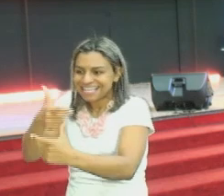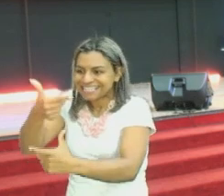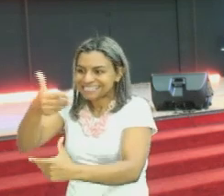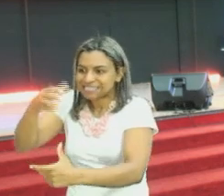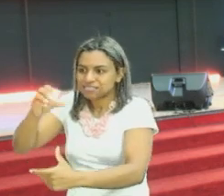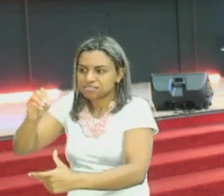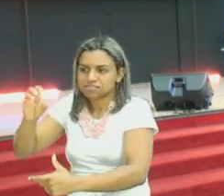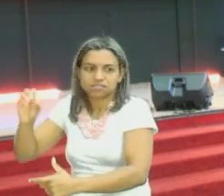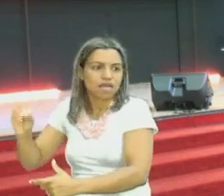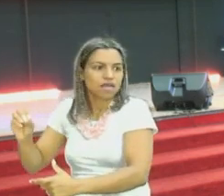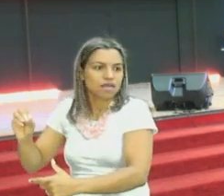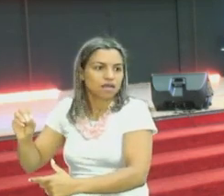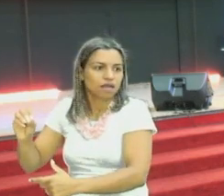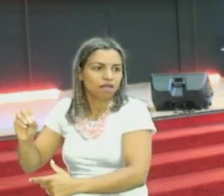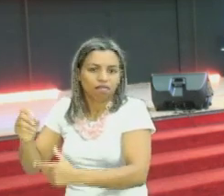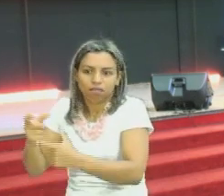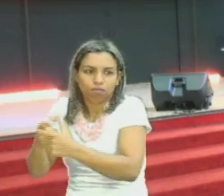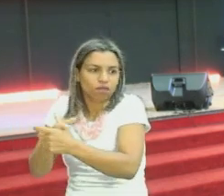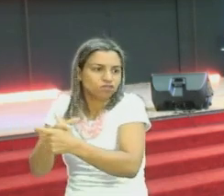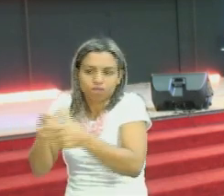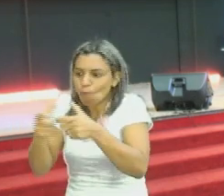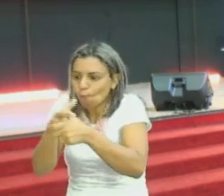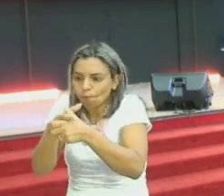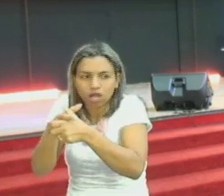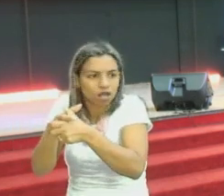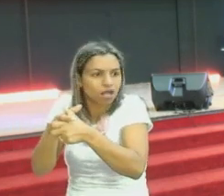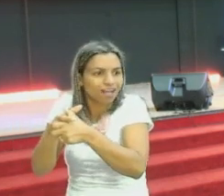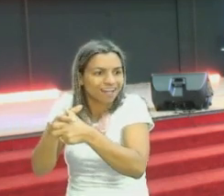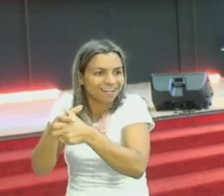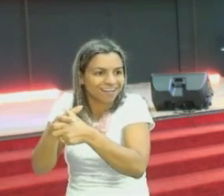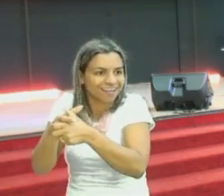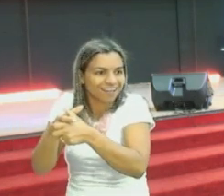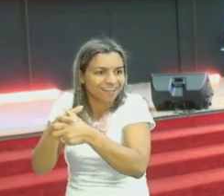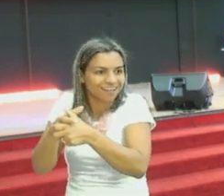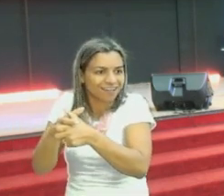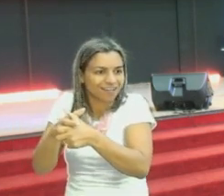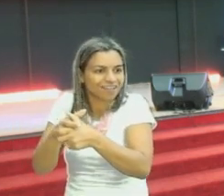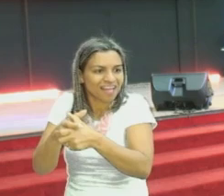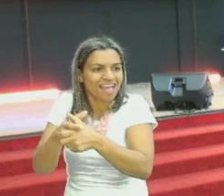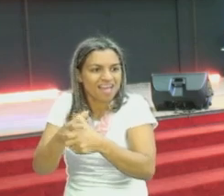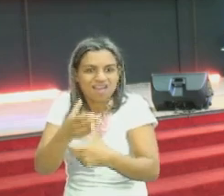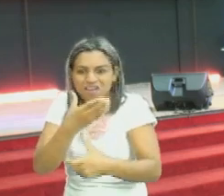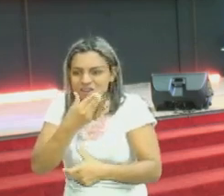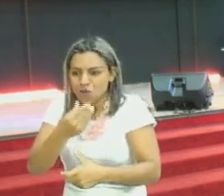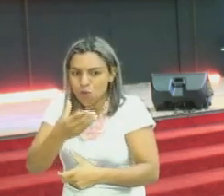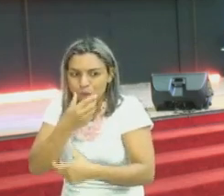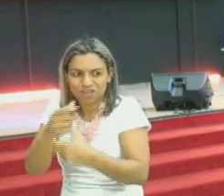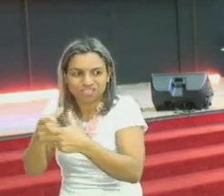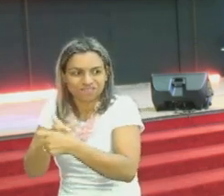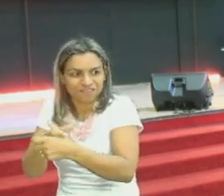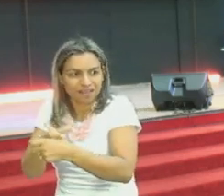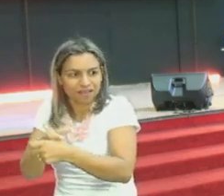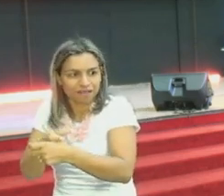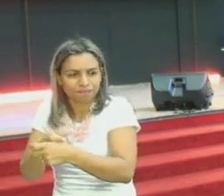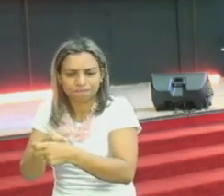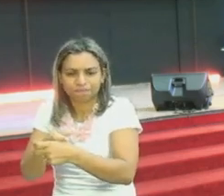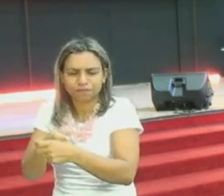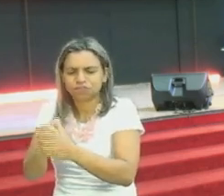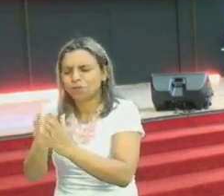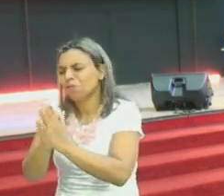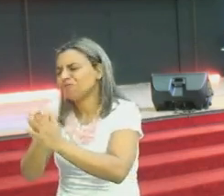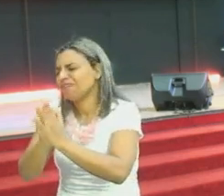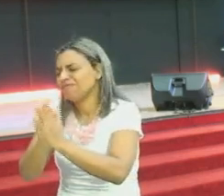denários. Uma dívida aparentemente pequena. E esse homem que lhe devia 100 denários, lhe